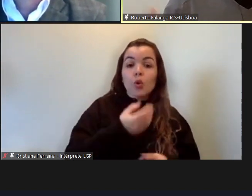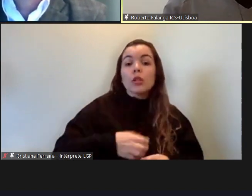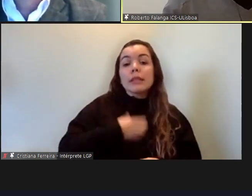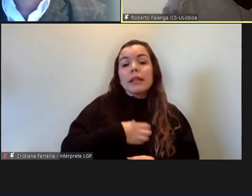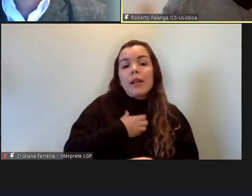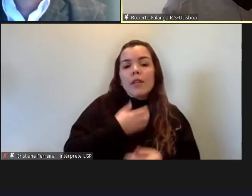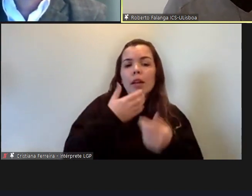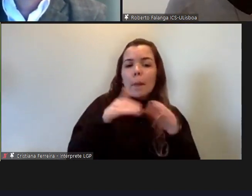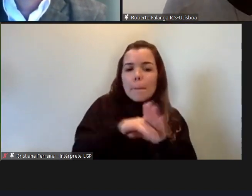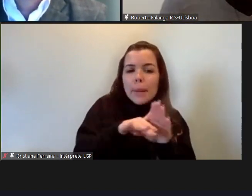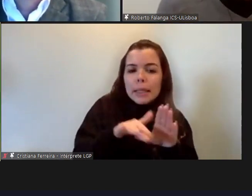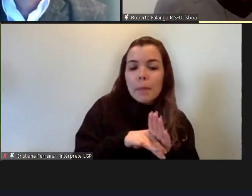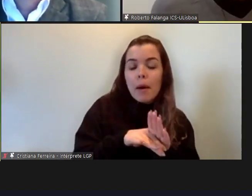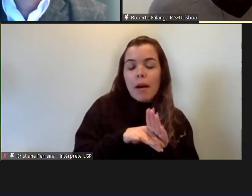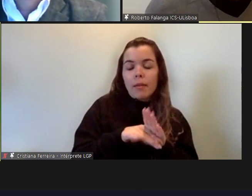não é, participar